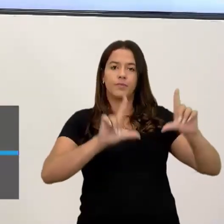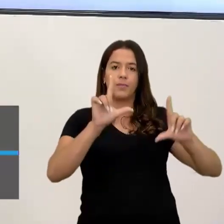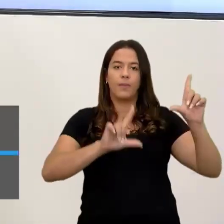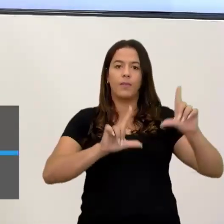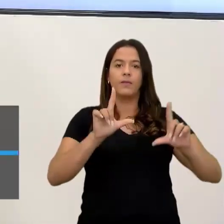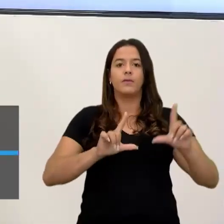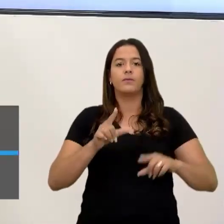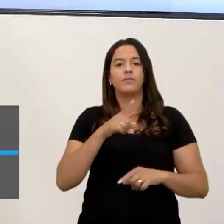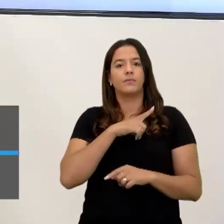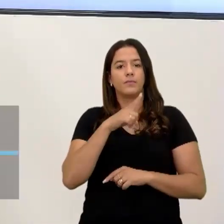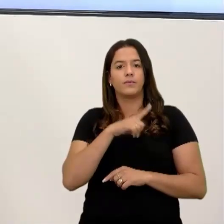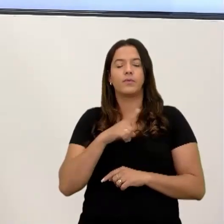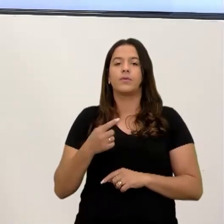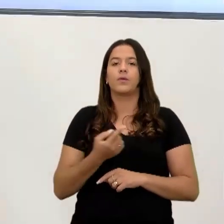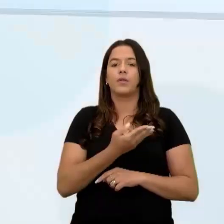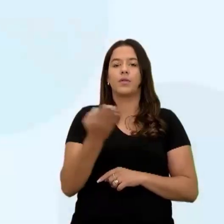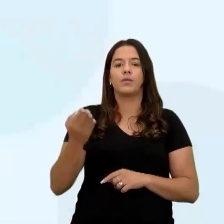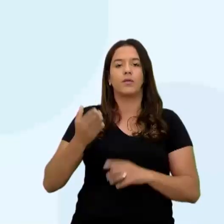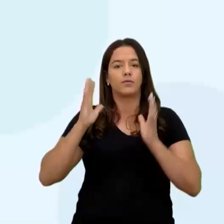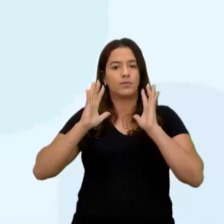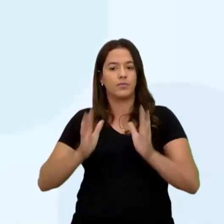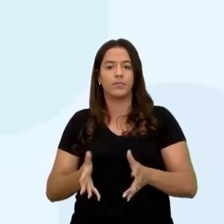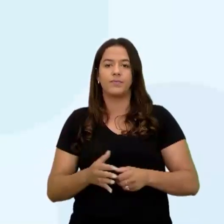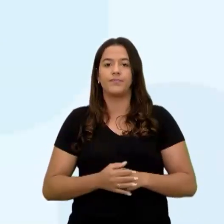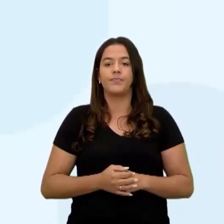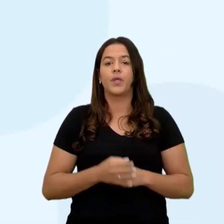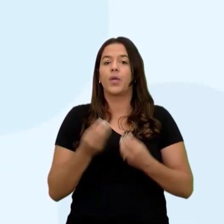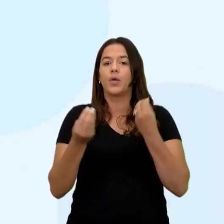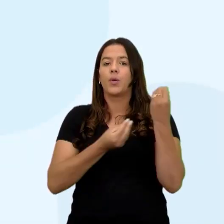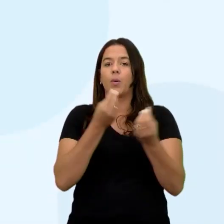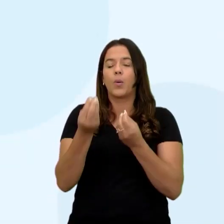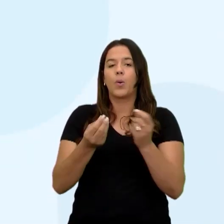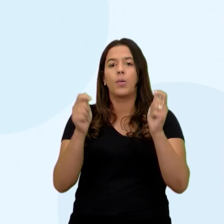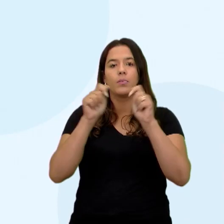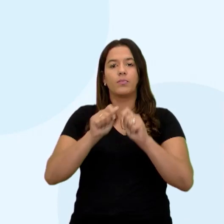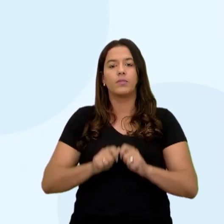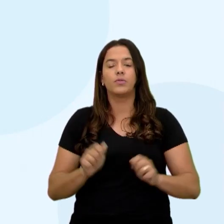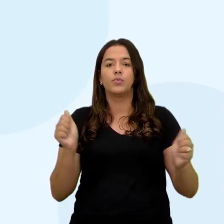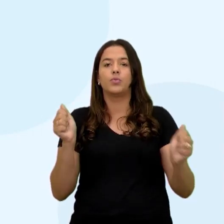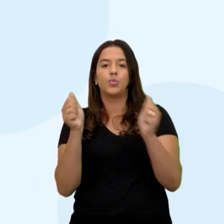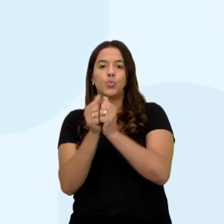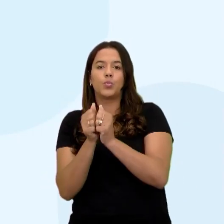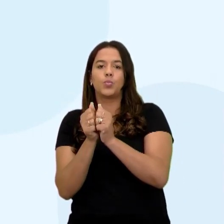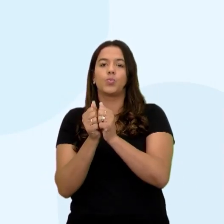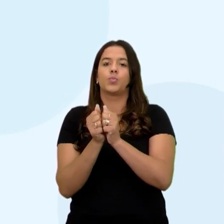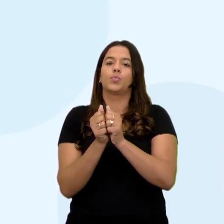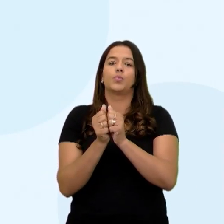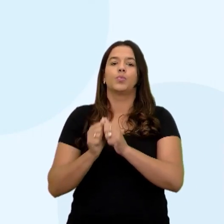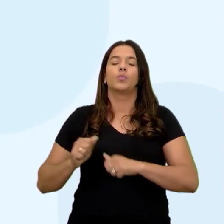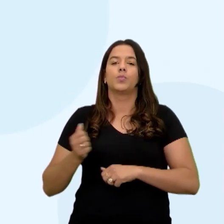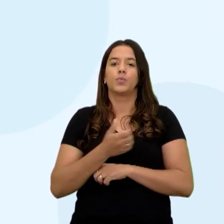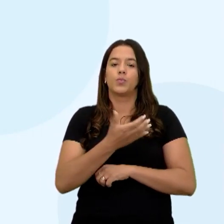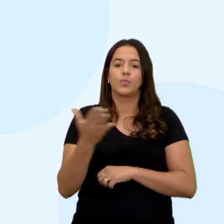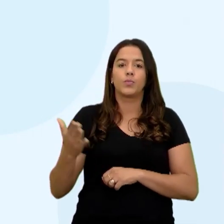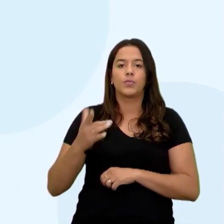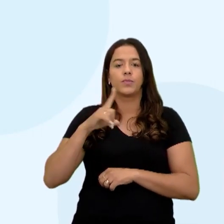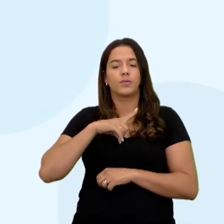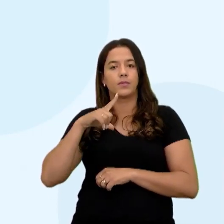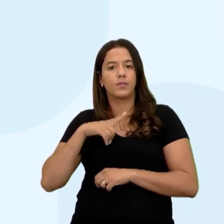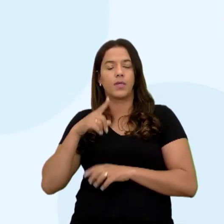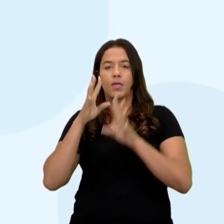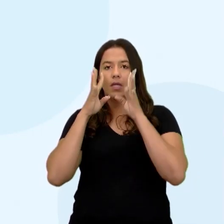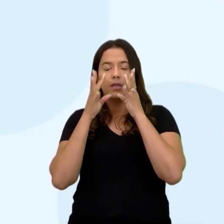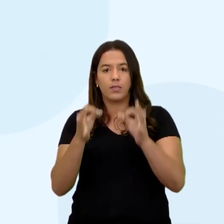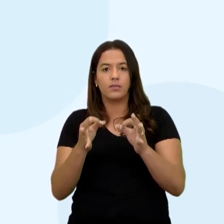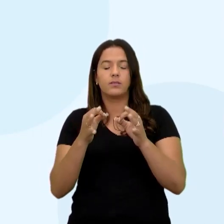vai começar aí com a atividade já. Vamos fazer juntos essa atividade aí. Eu sei que vocês estão aí prestando atenção